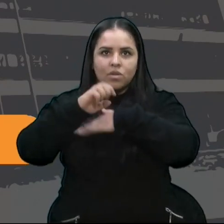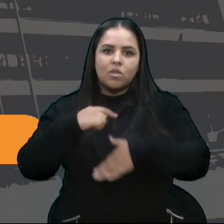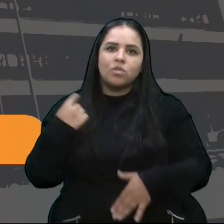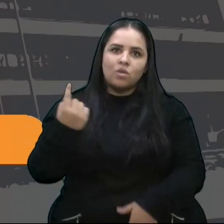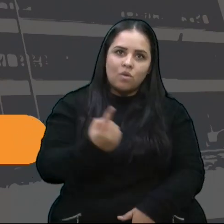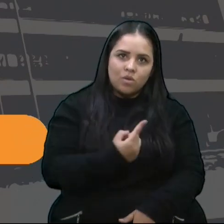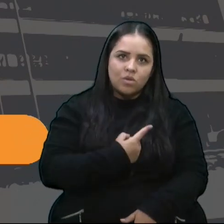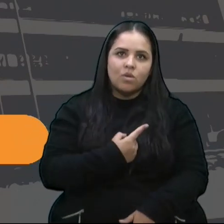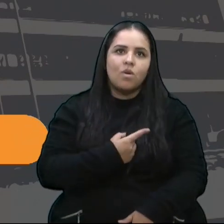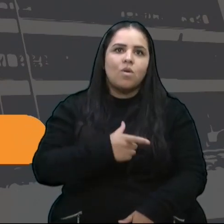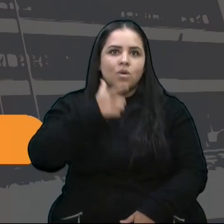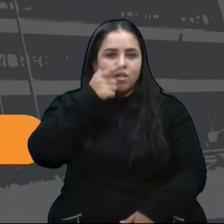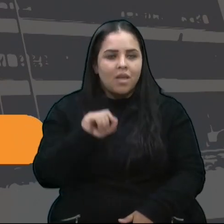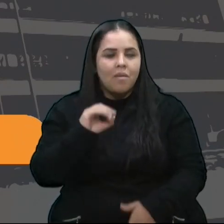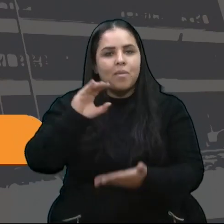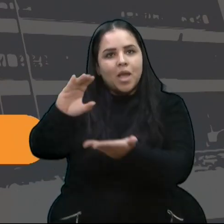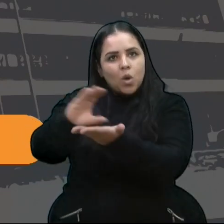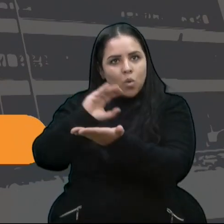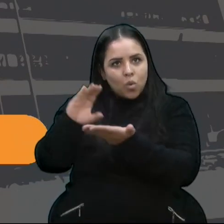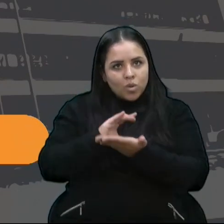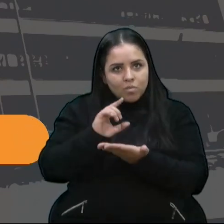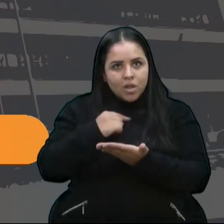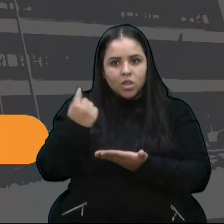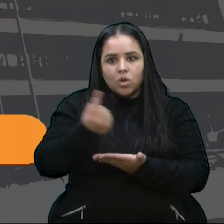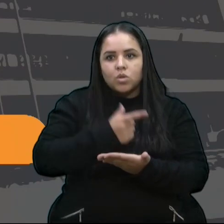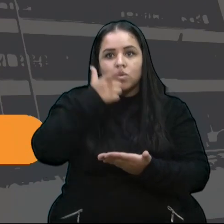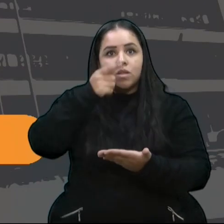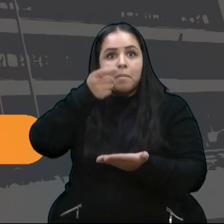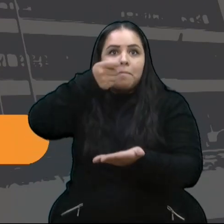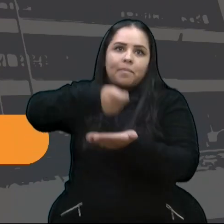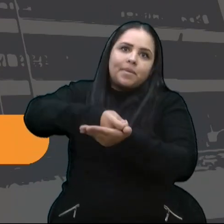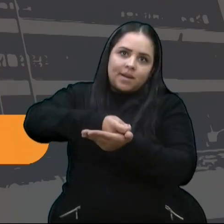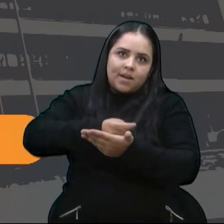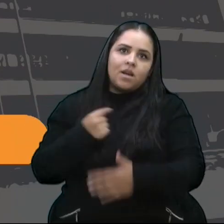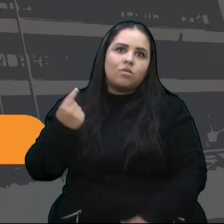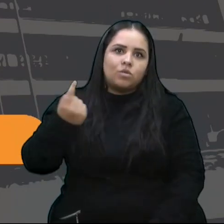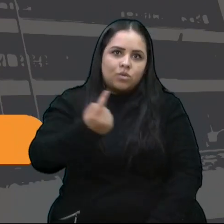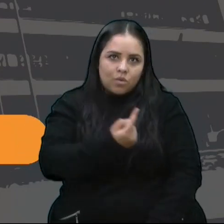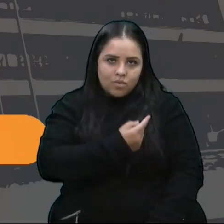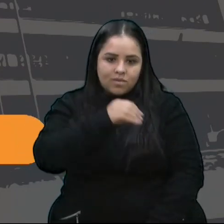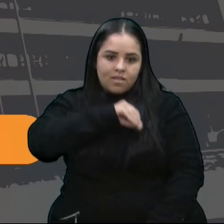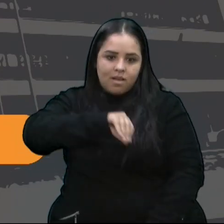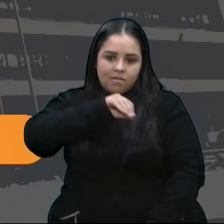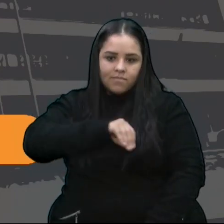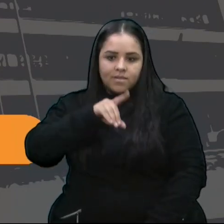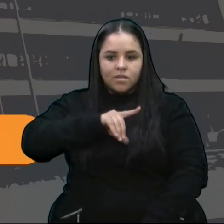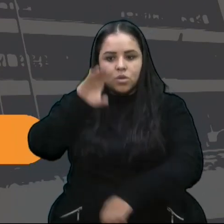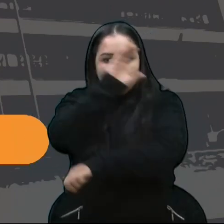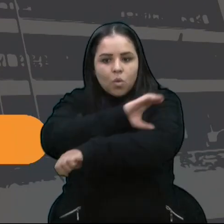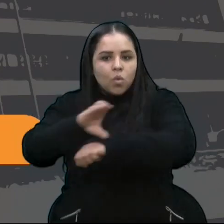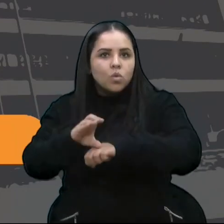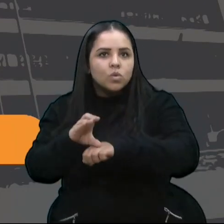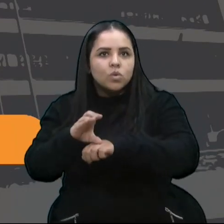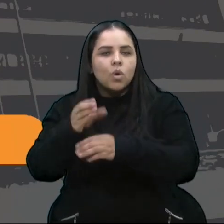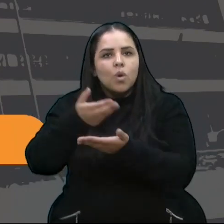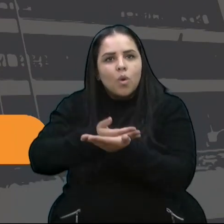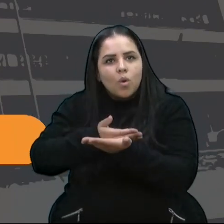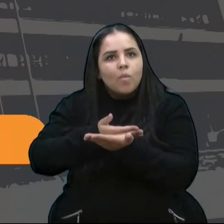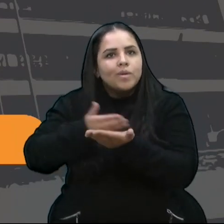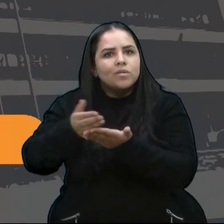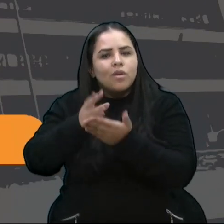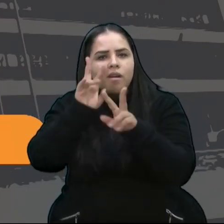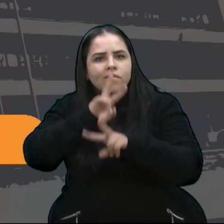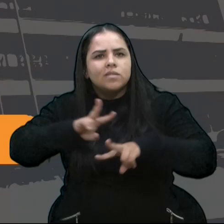para poder arrecadar recursos, para a gente se pagar durante esses treinamentos. A gente começou a ver